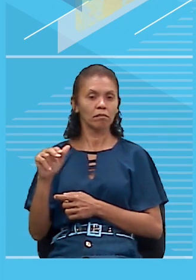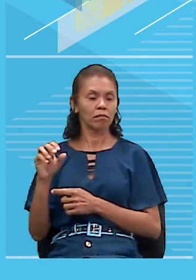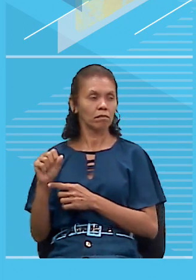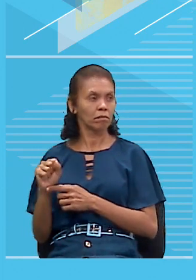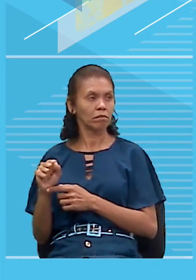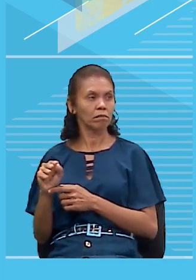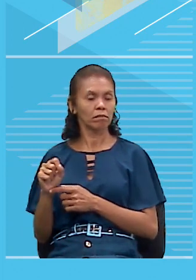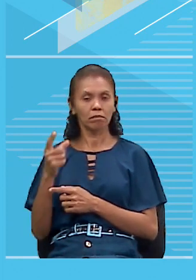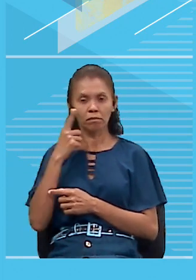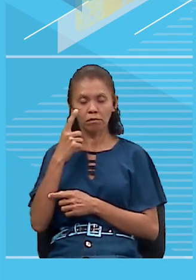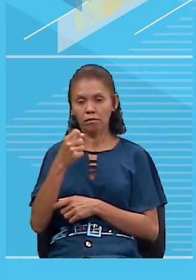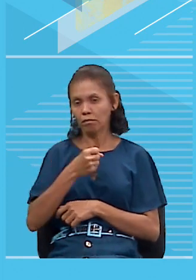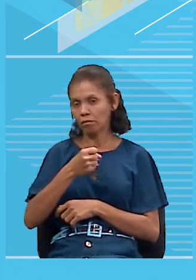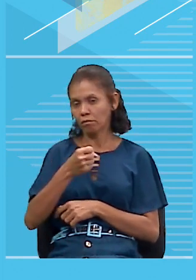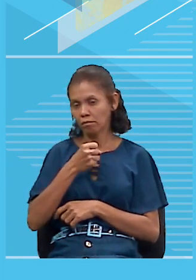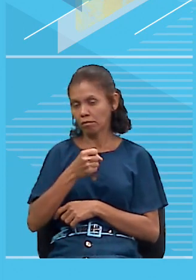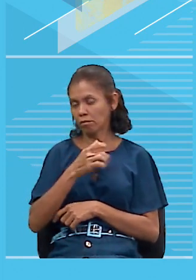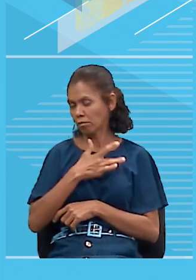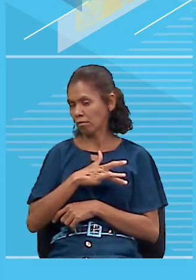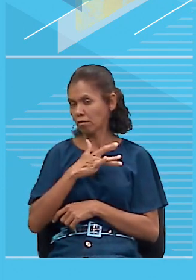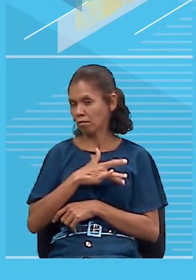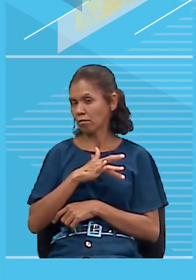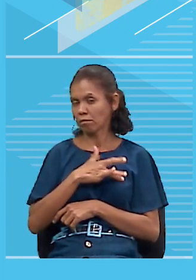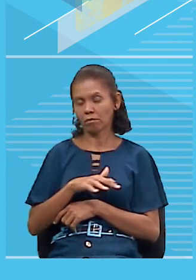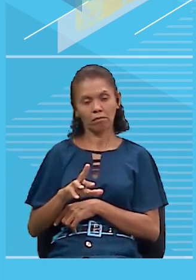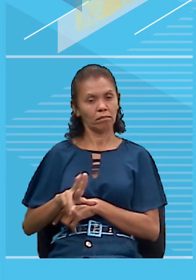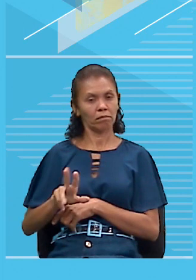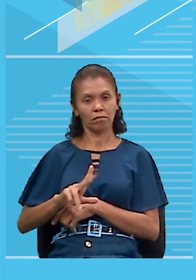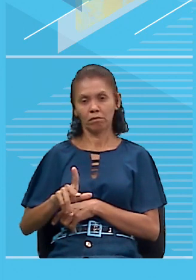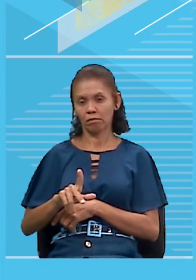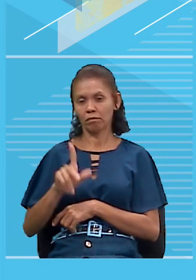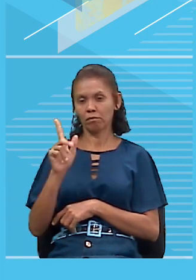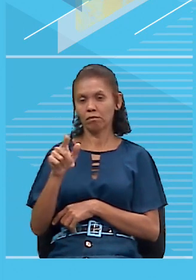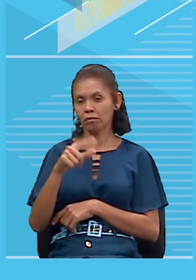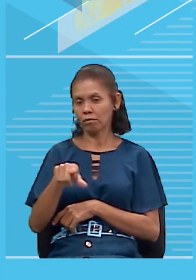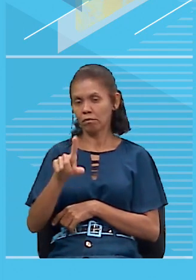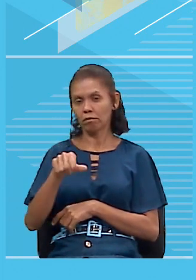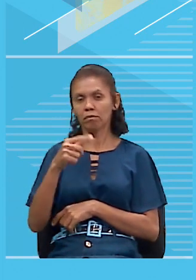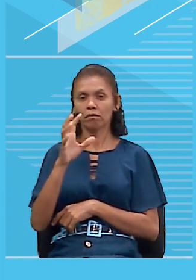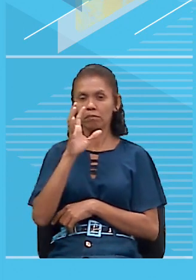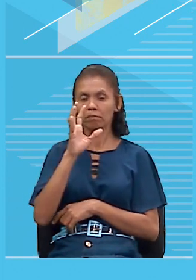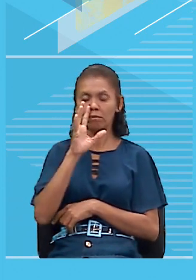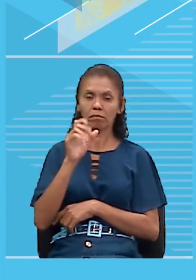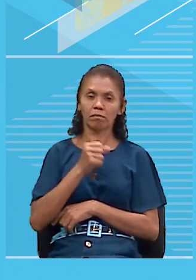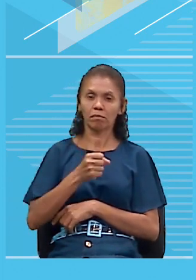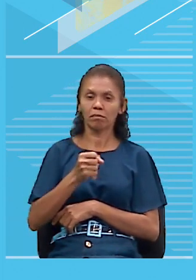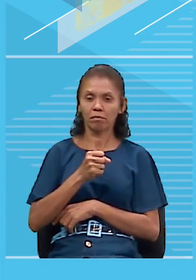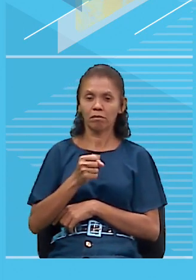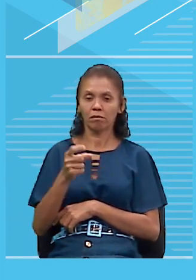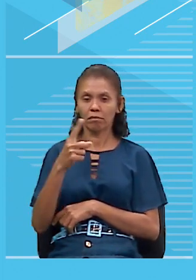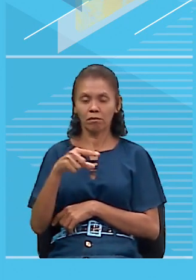assiste as reportagens sobre Eles assistem insiste vamos ver os bichinhos que é